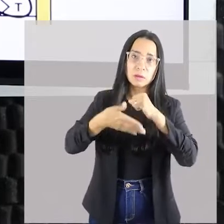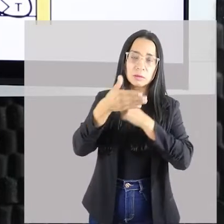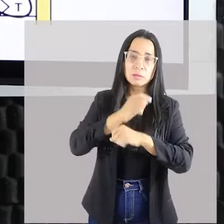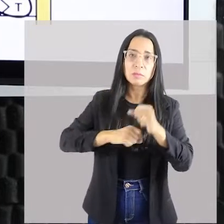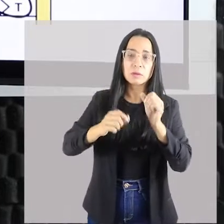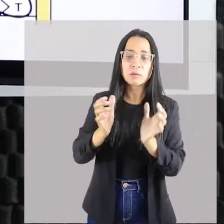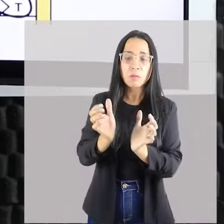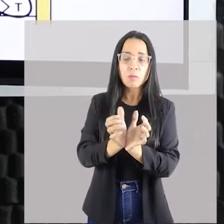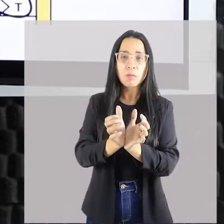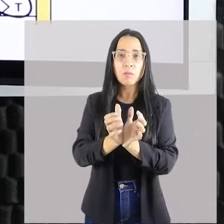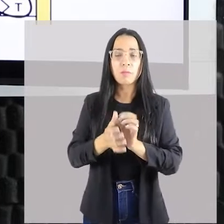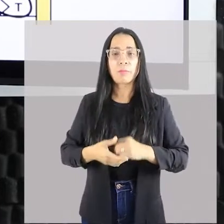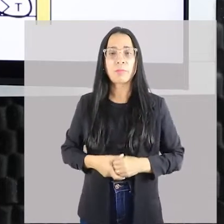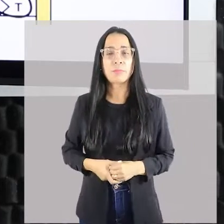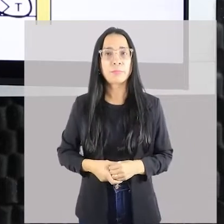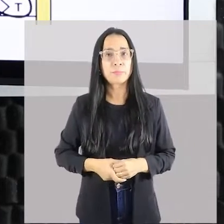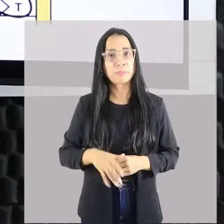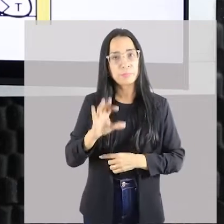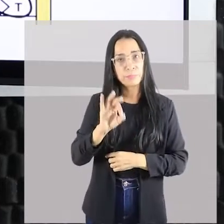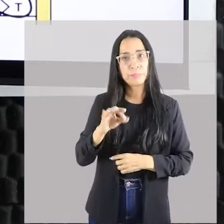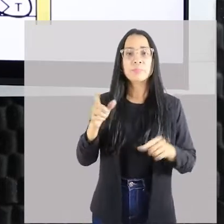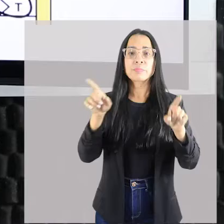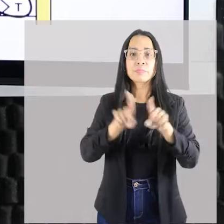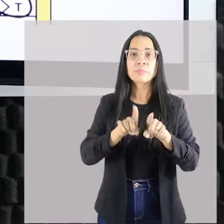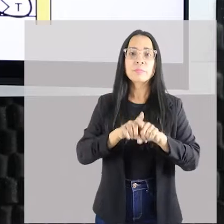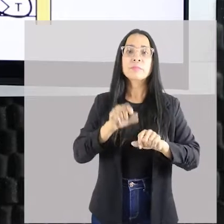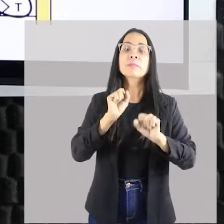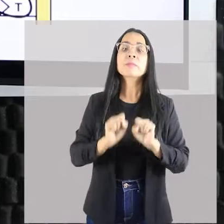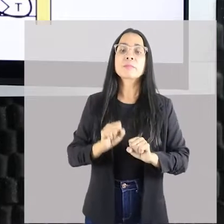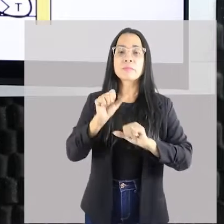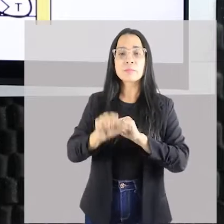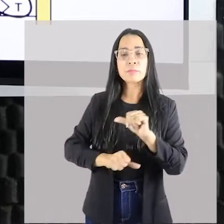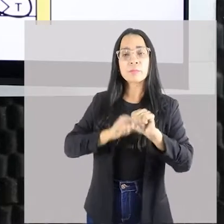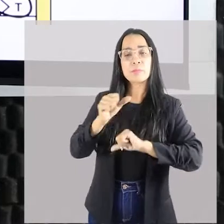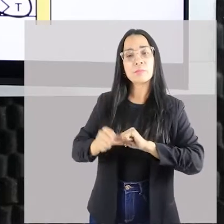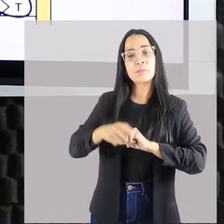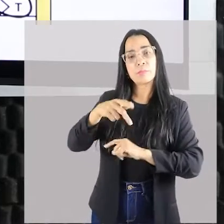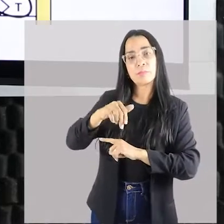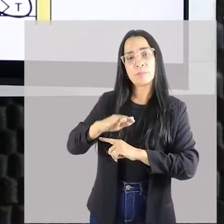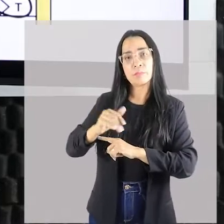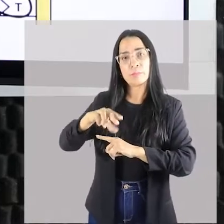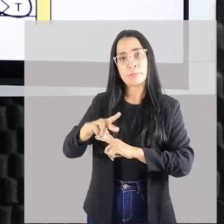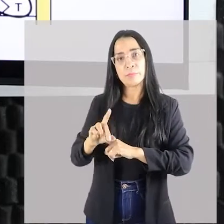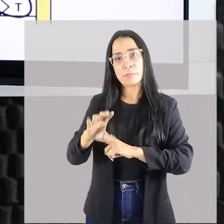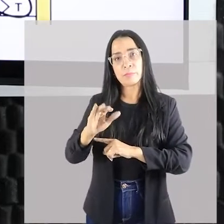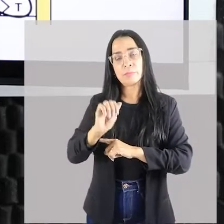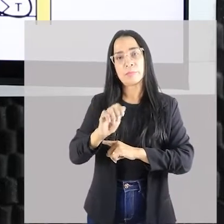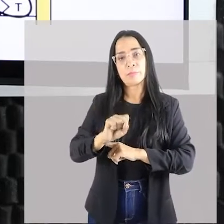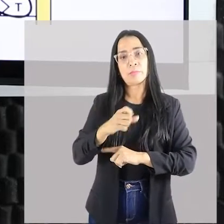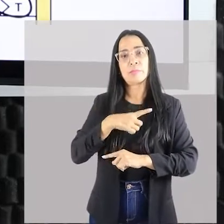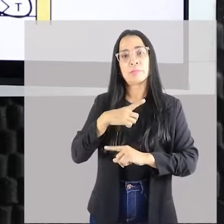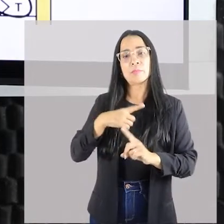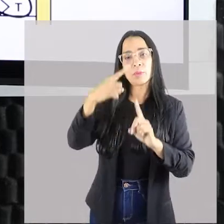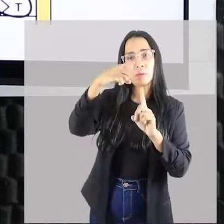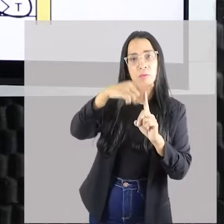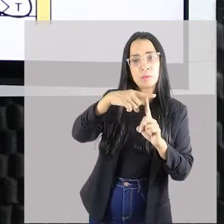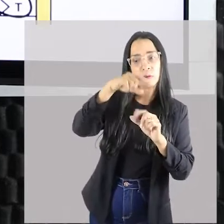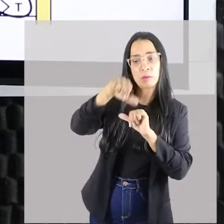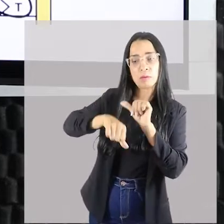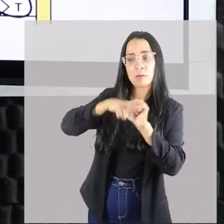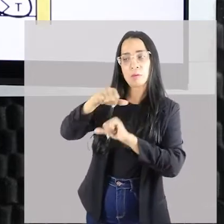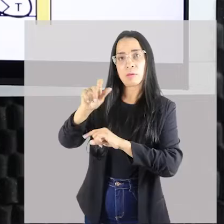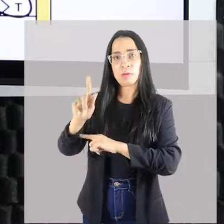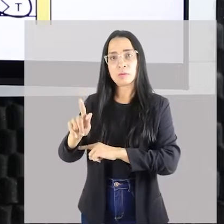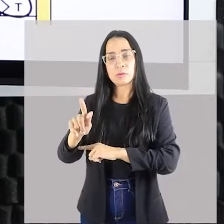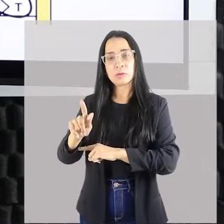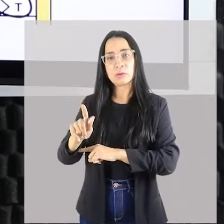mesmo grupo, tá certo? E a gente também, né, pode trocar ali as pirimídicas, ou seja, eu tenho um T, eu vou trocar por um